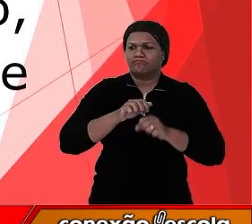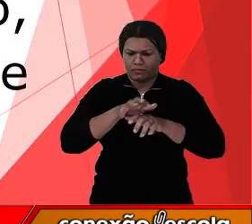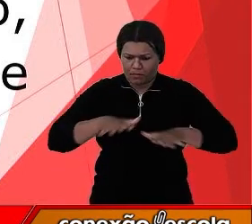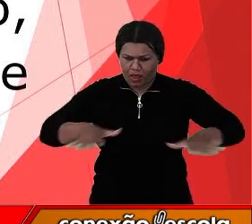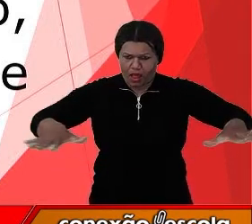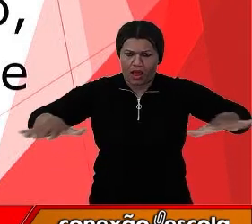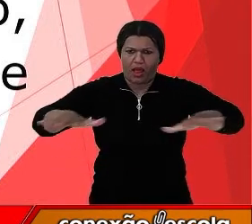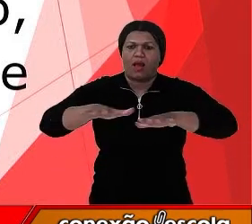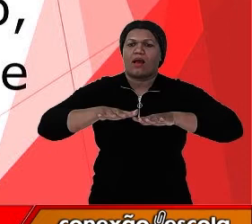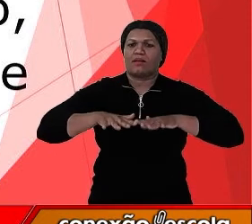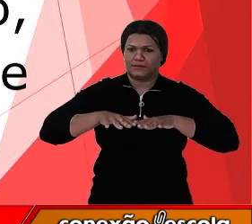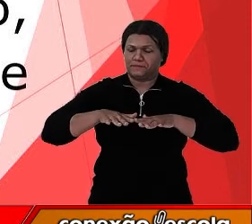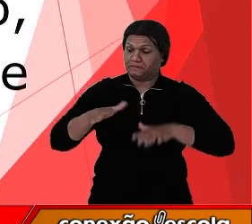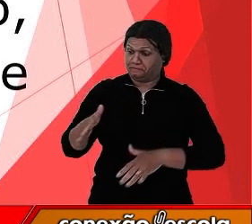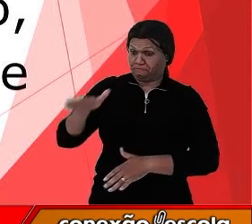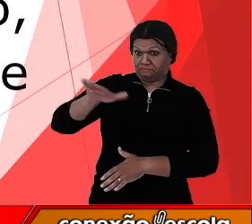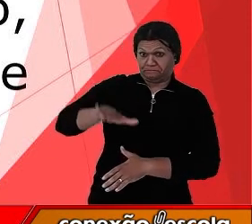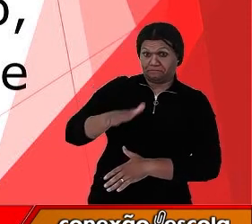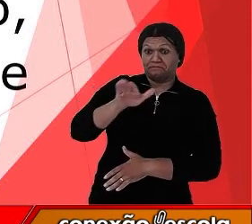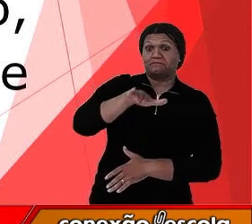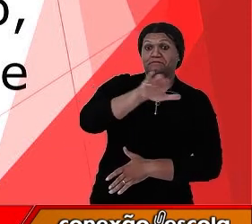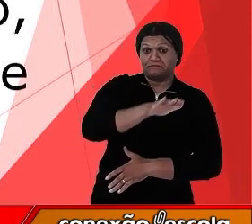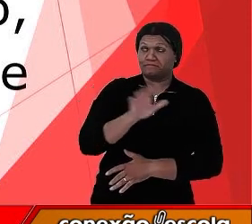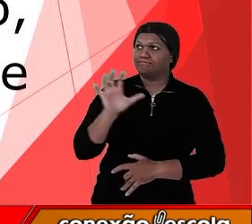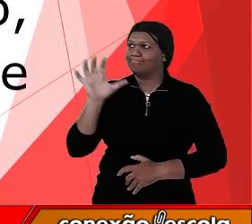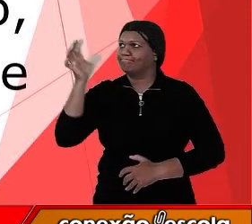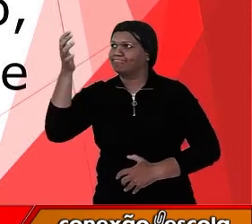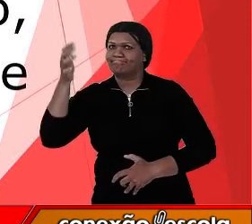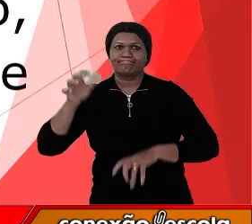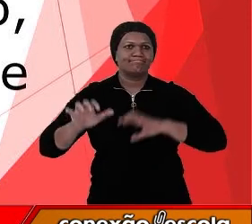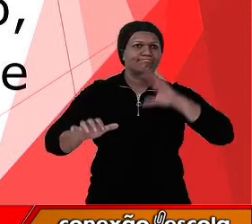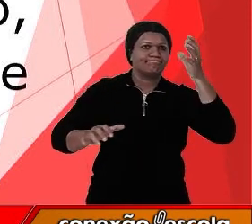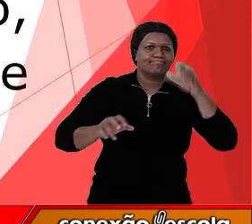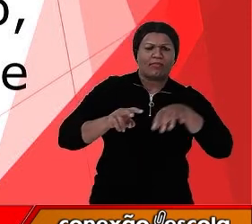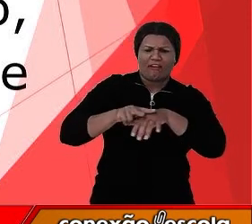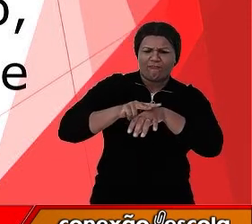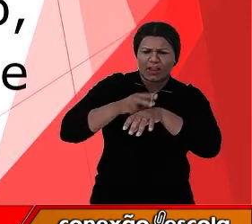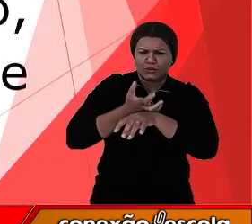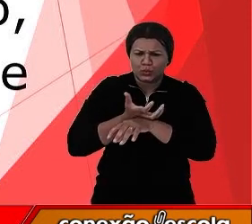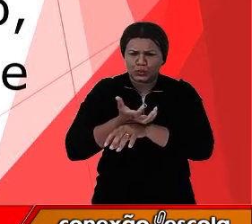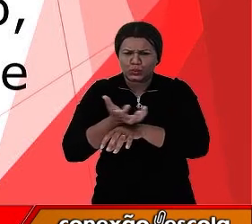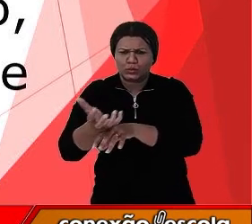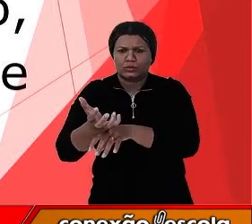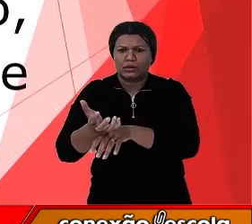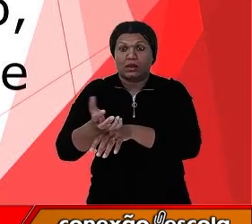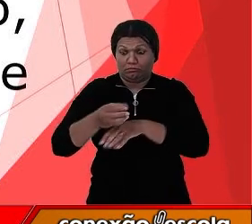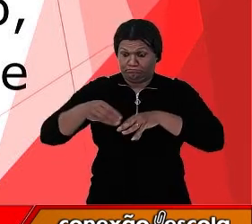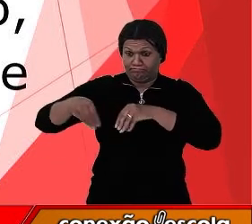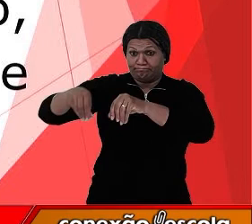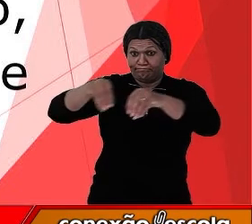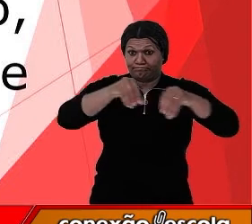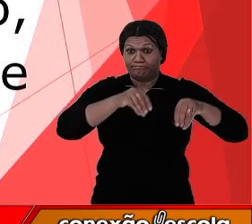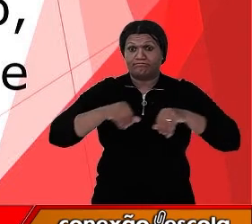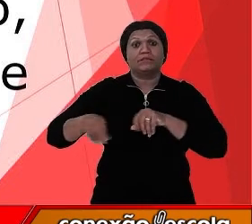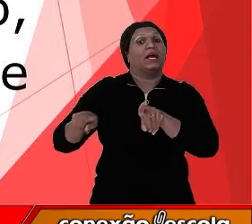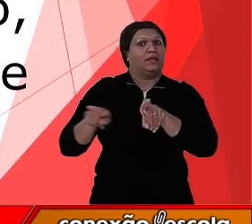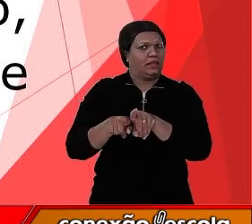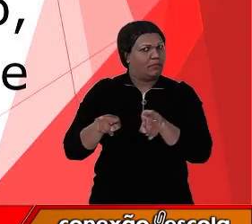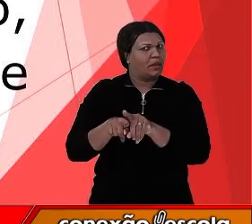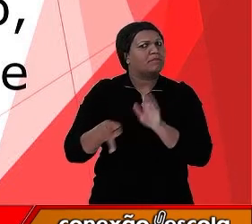relevo clima vegetação solo e